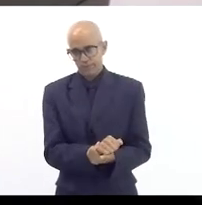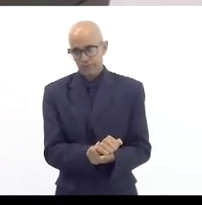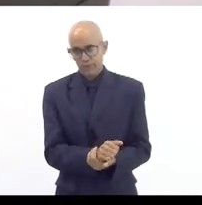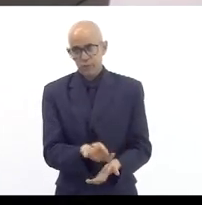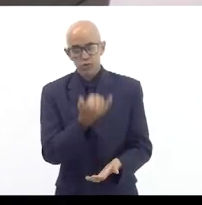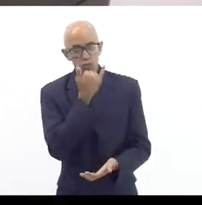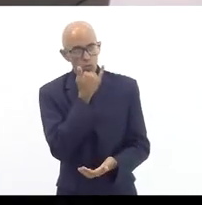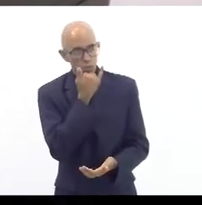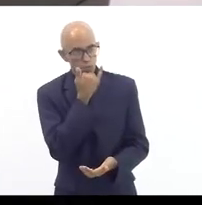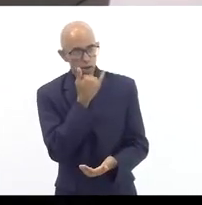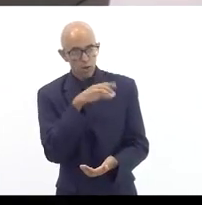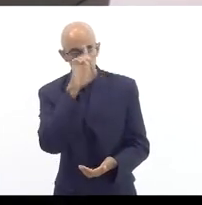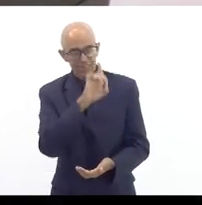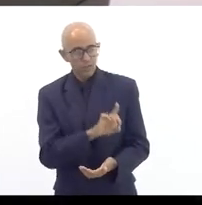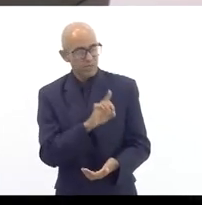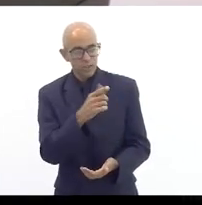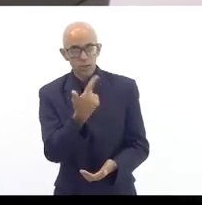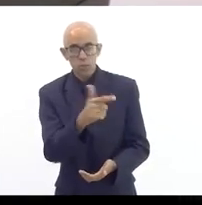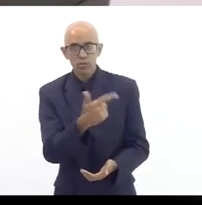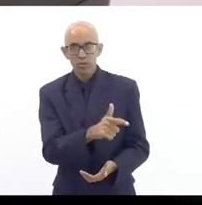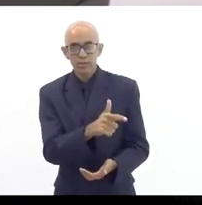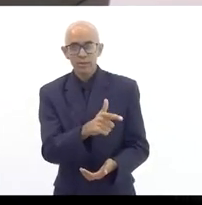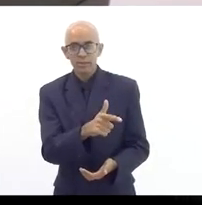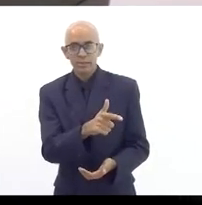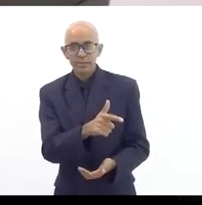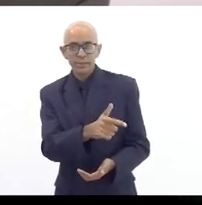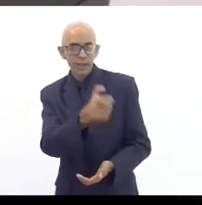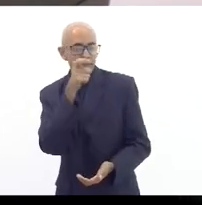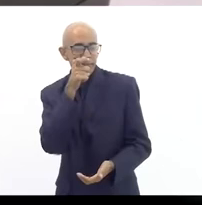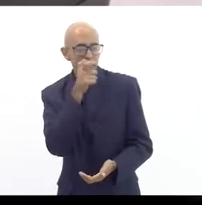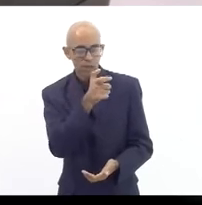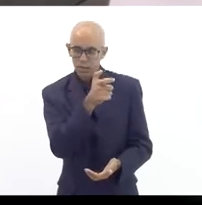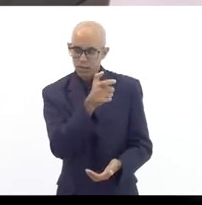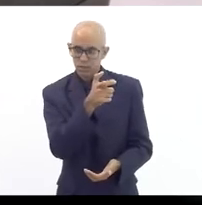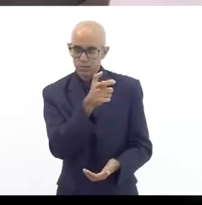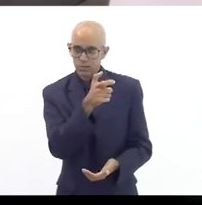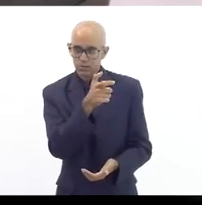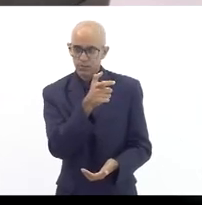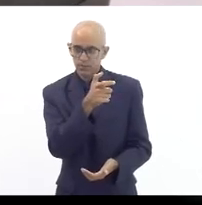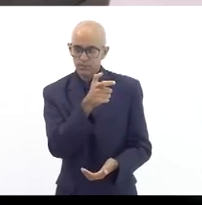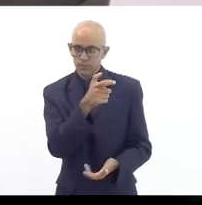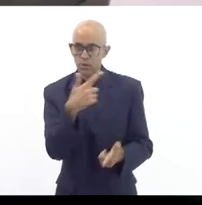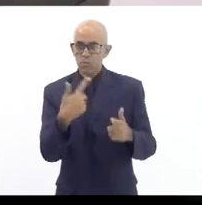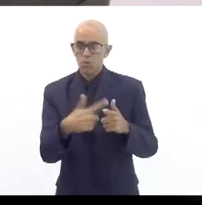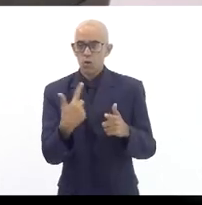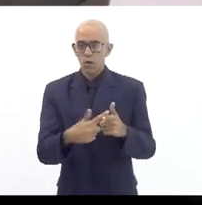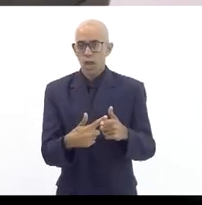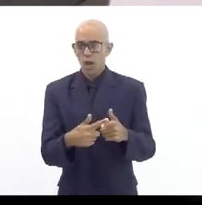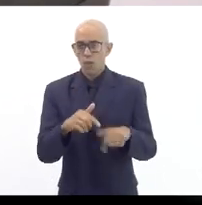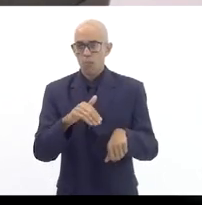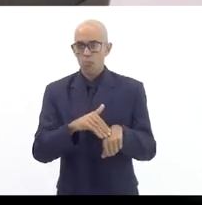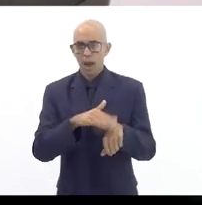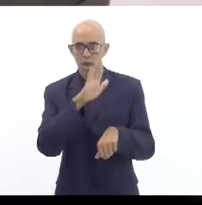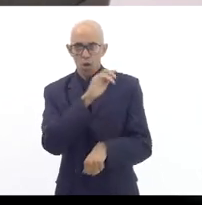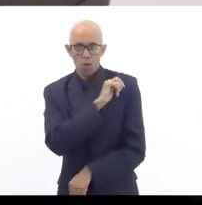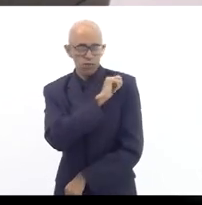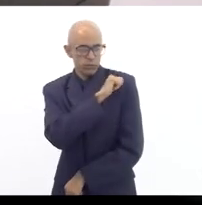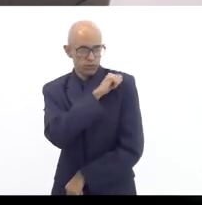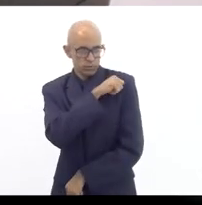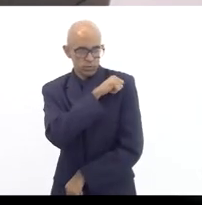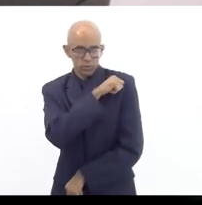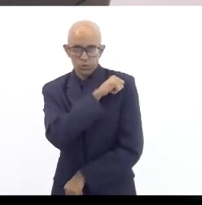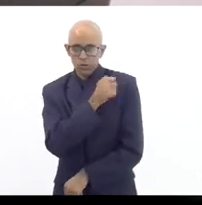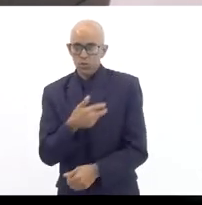ele é indesejável nesse modal. Ele é invisível, porque, na verdade, o maior fiscalizador, o maior